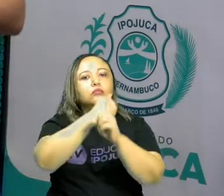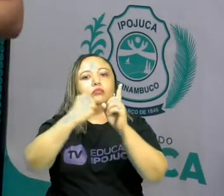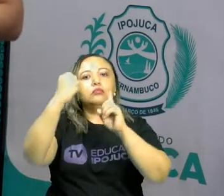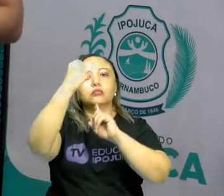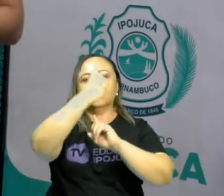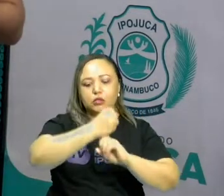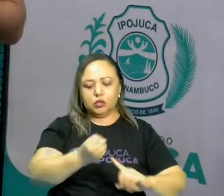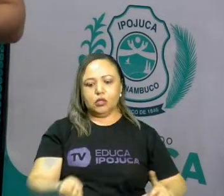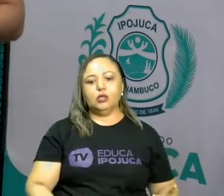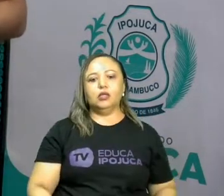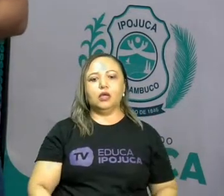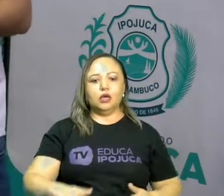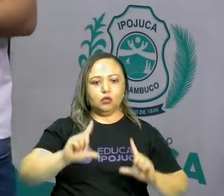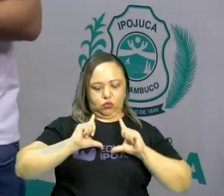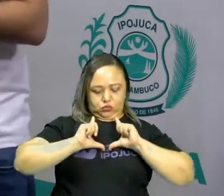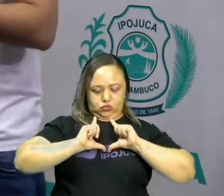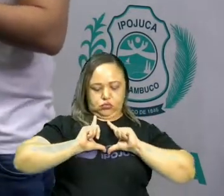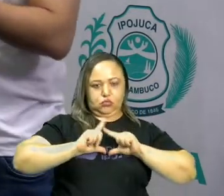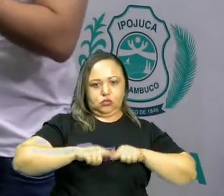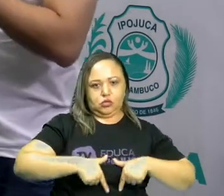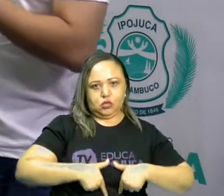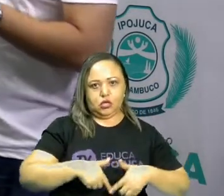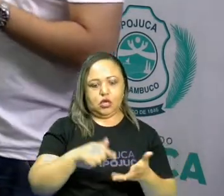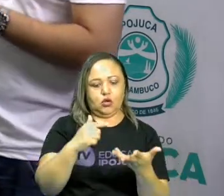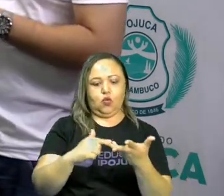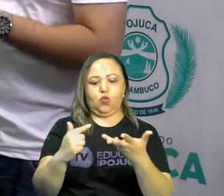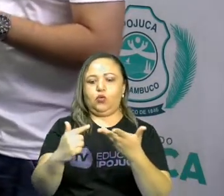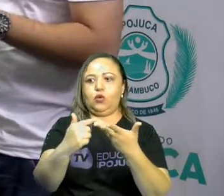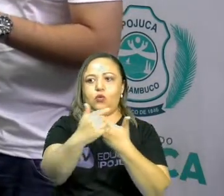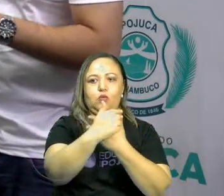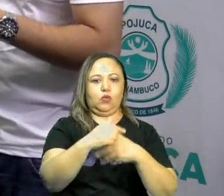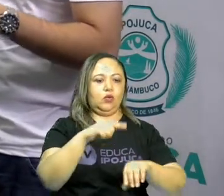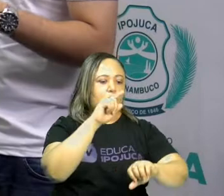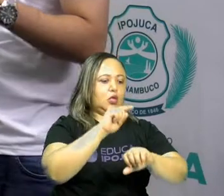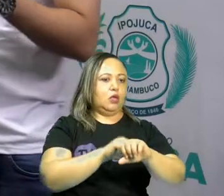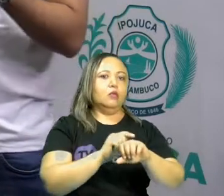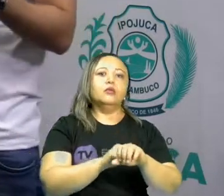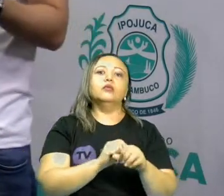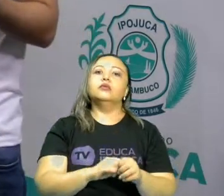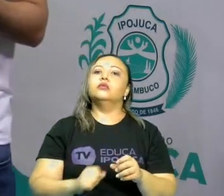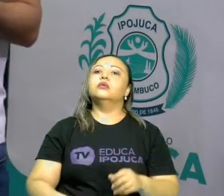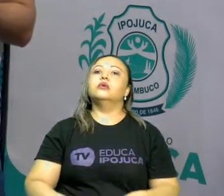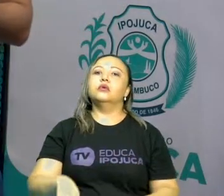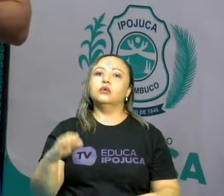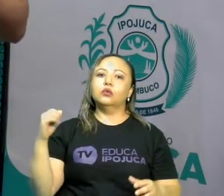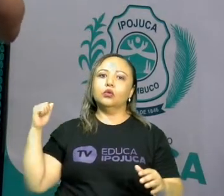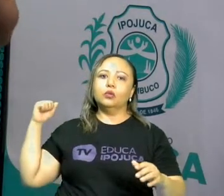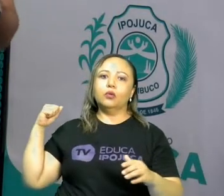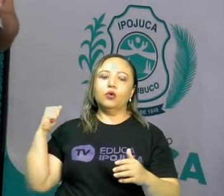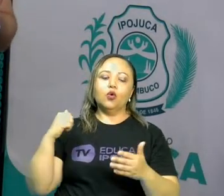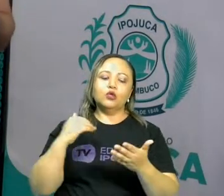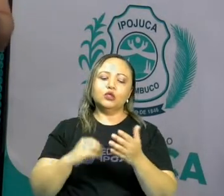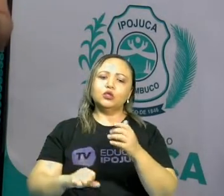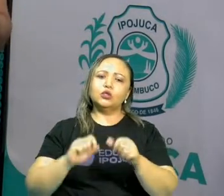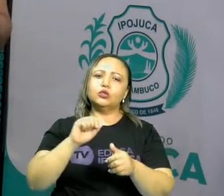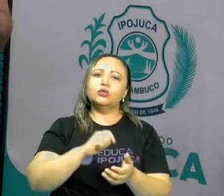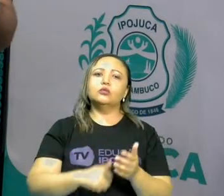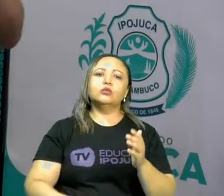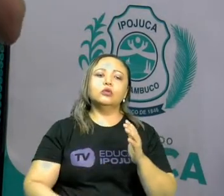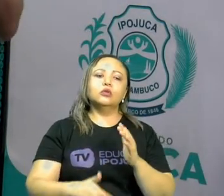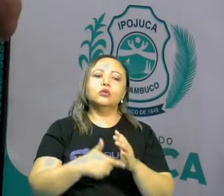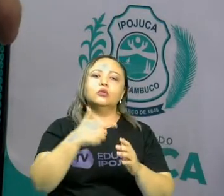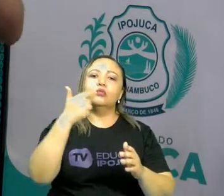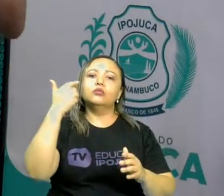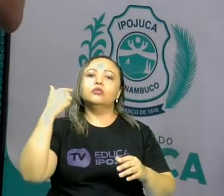A Comunidade Judaica ela conta o tempo a partir da criação do mundo da segundo a Bíblia é